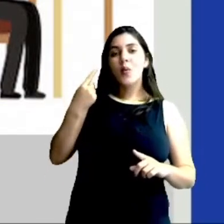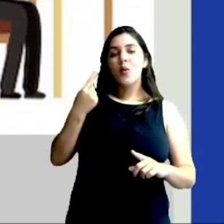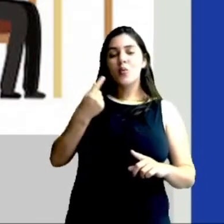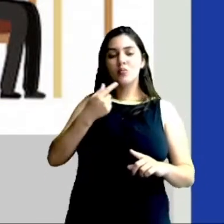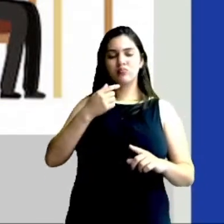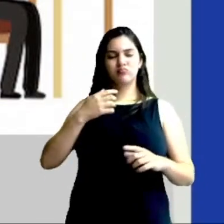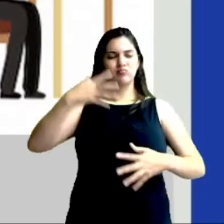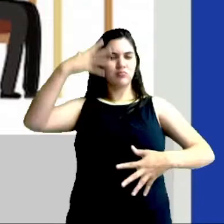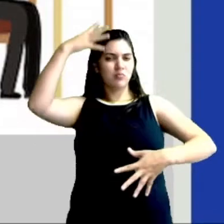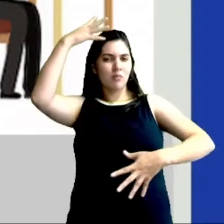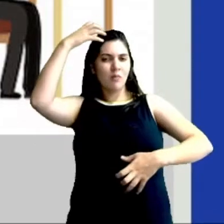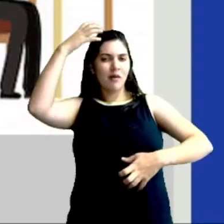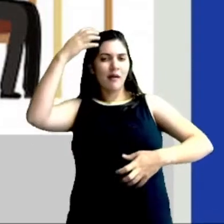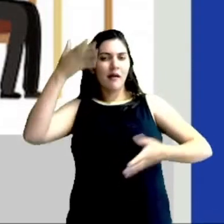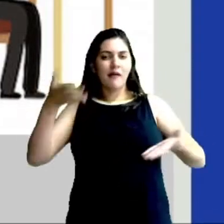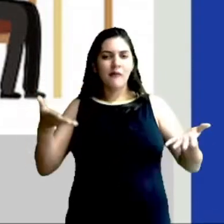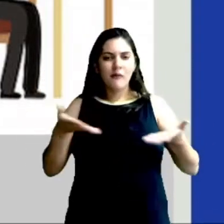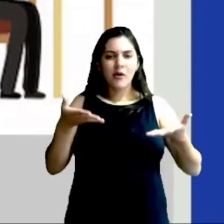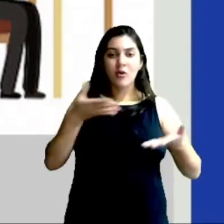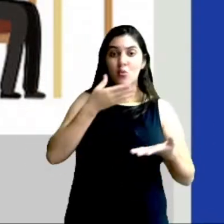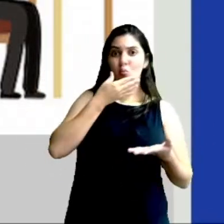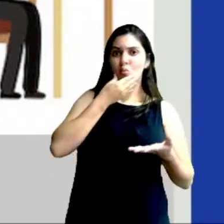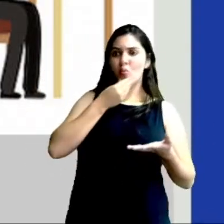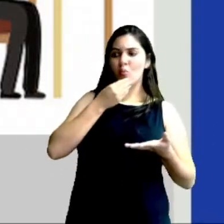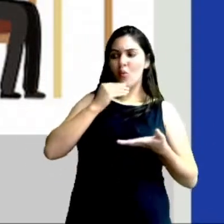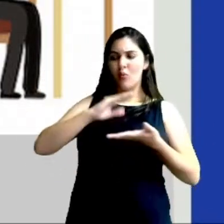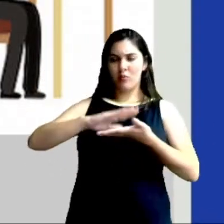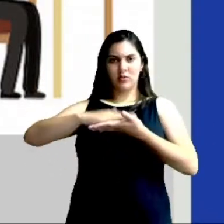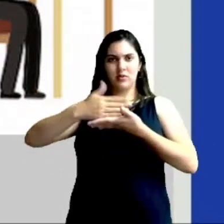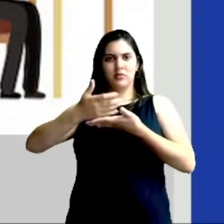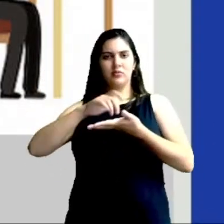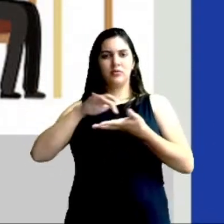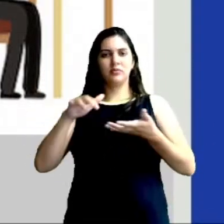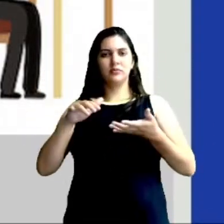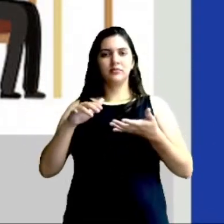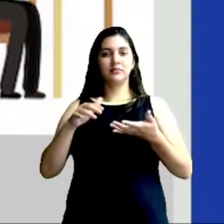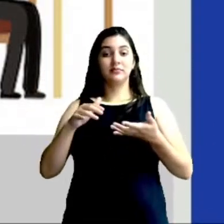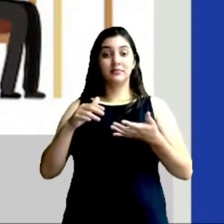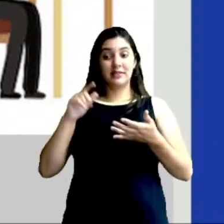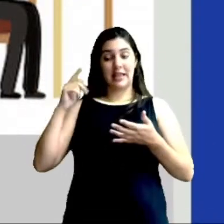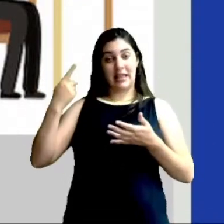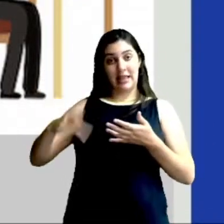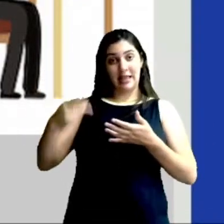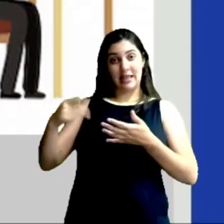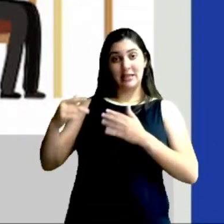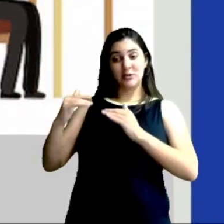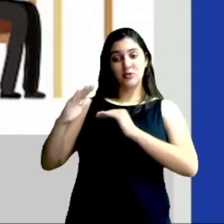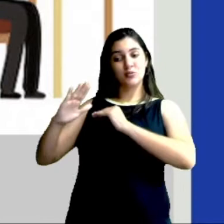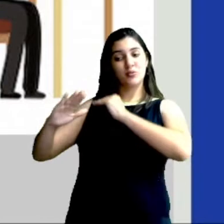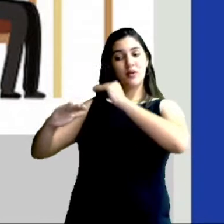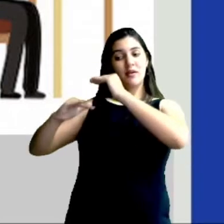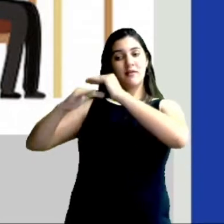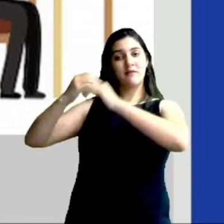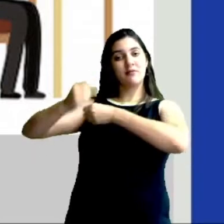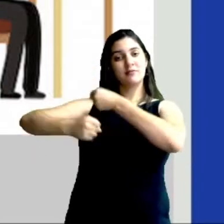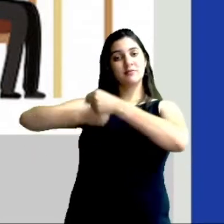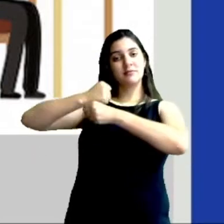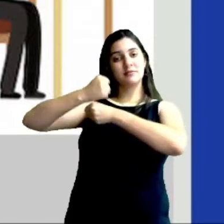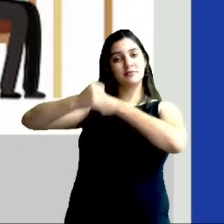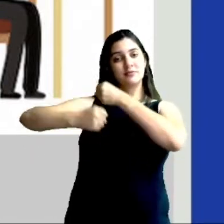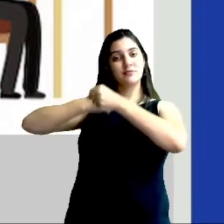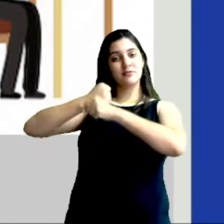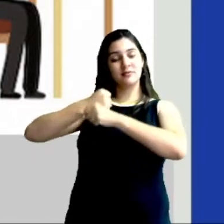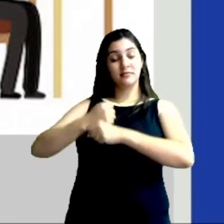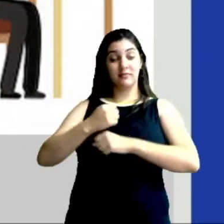macaco com o homem no computador Isso se chama evolução dos tempos né A evolução das sociedades